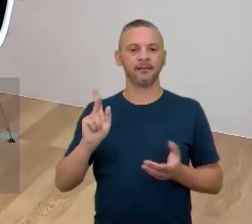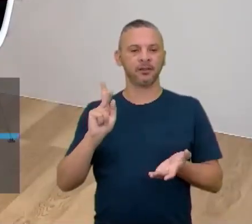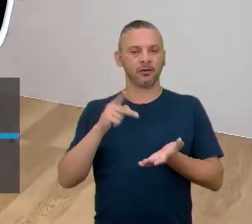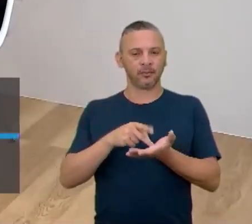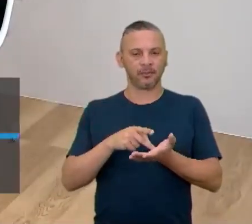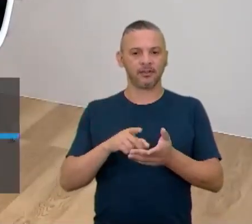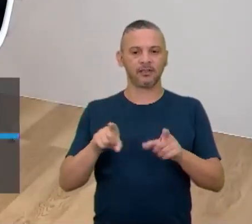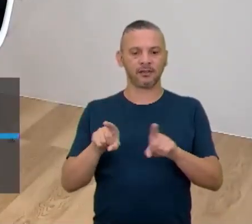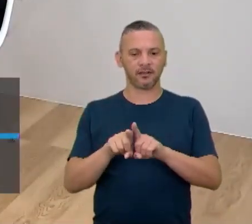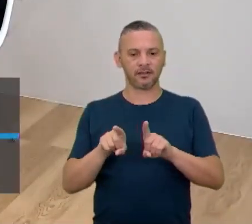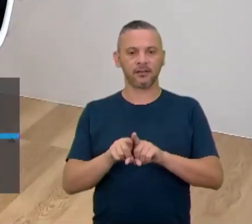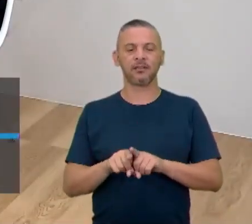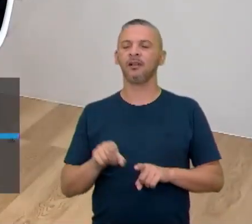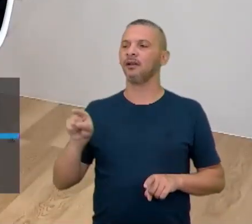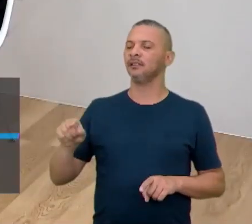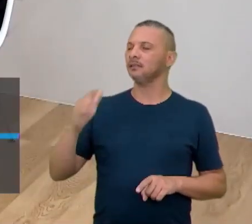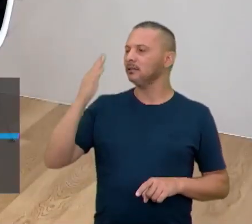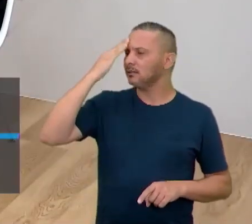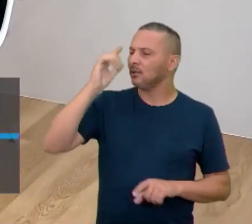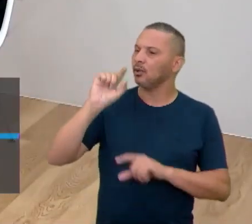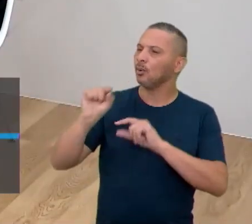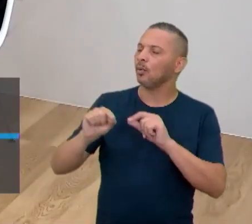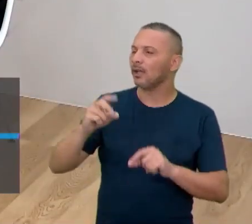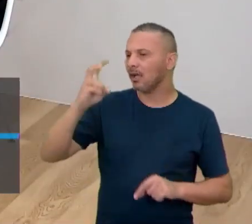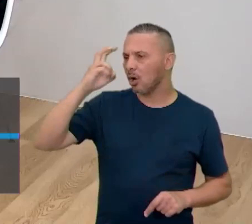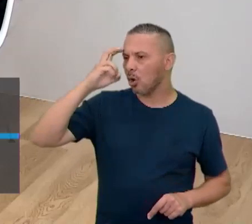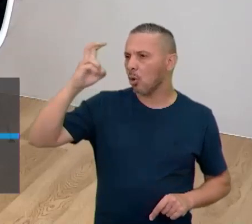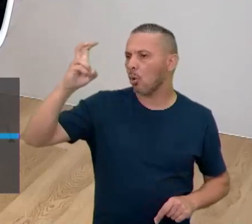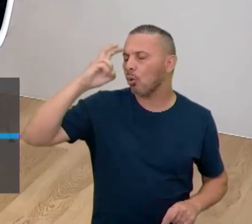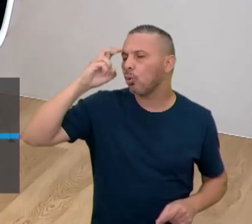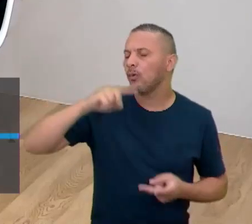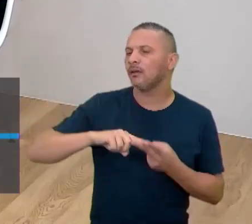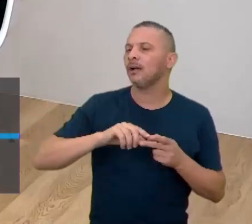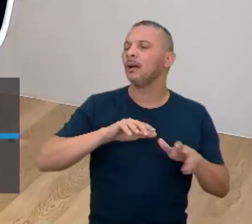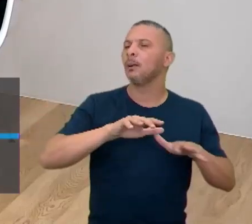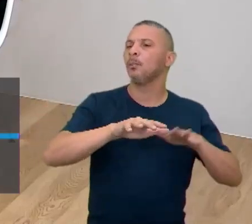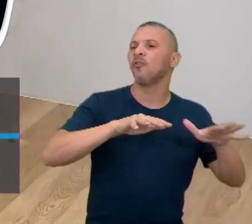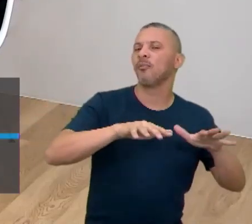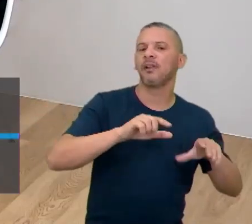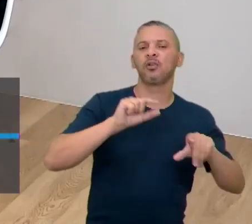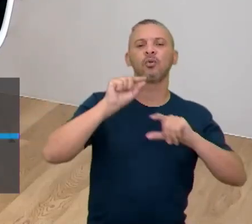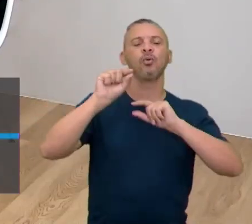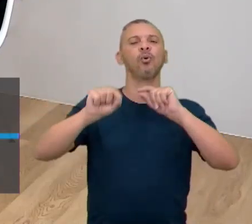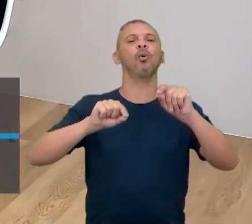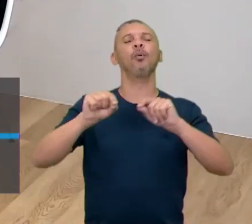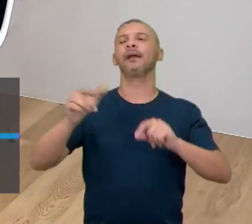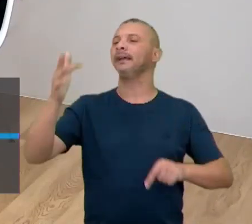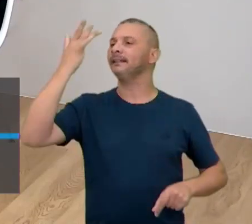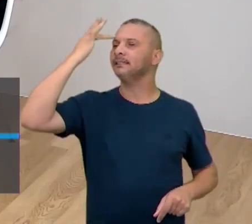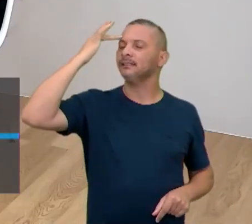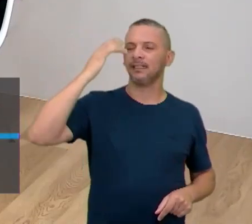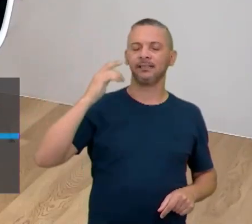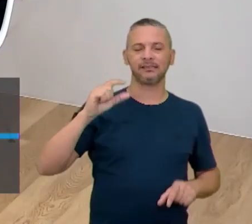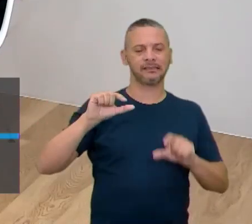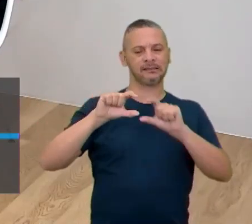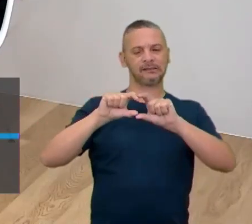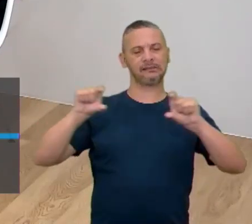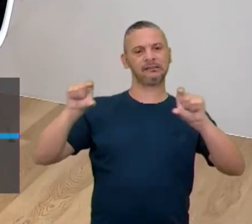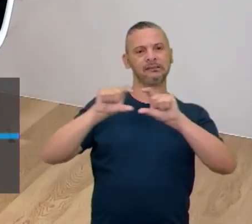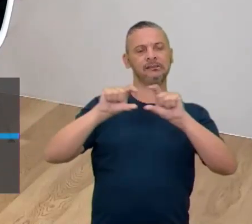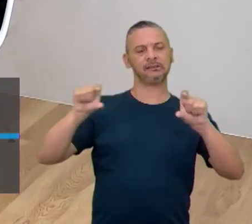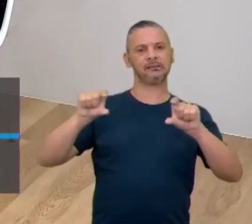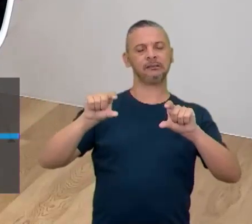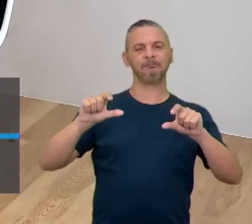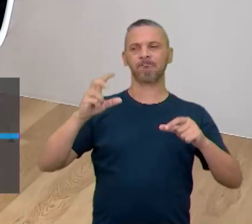coisa. O que você entende de cultura em movimento? Essa é uma expressão que ela é abrangente por